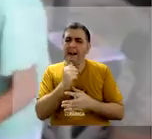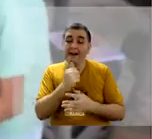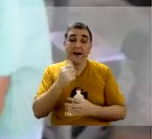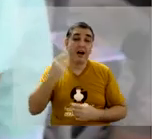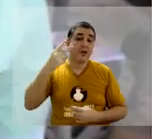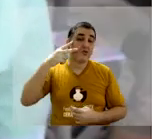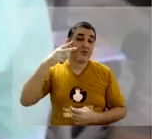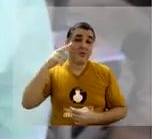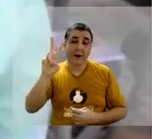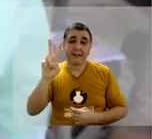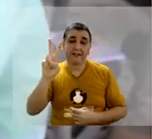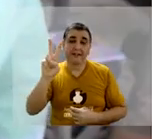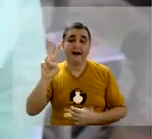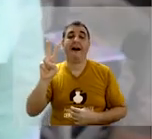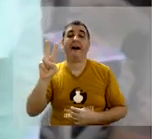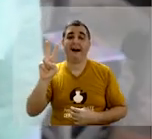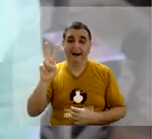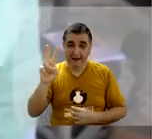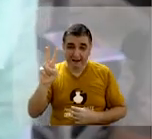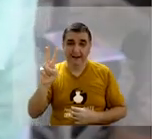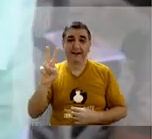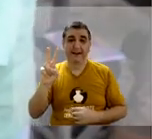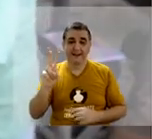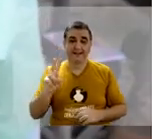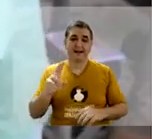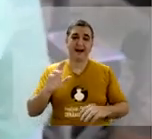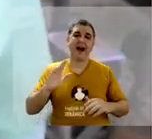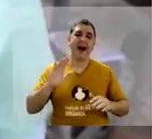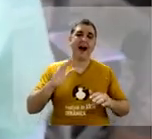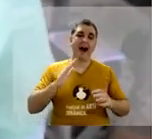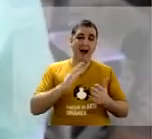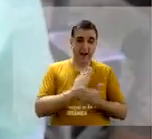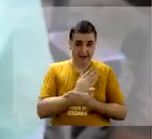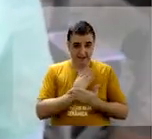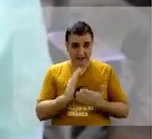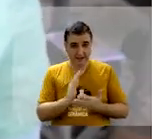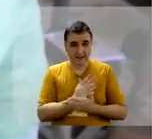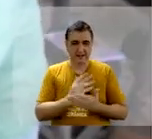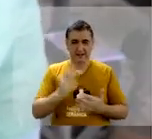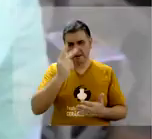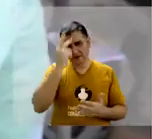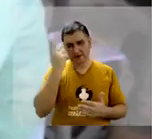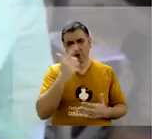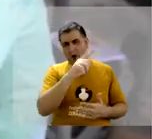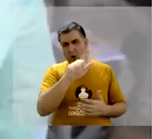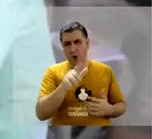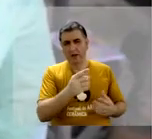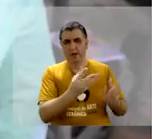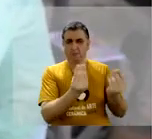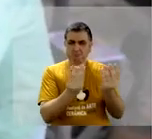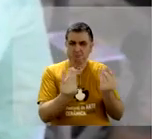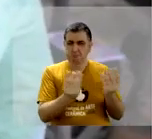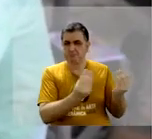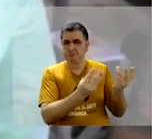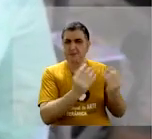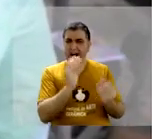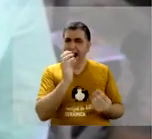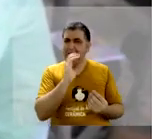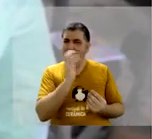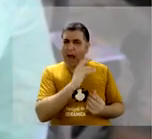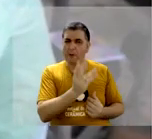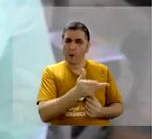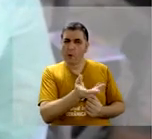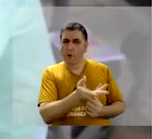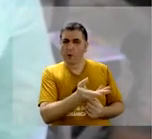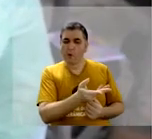1 ou 2 horas, está praticamente pronta. Aí eles têm o trabalho só de uma outra pessoa vir pegar a alça, então a